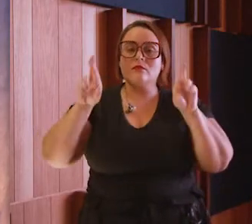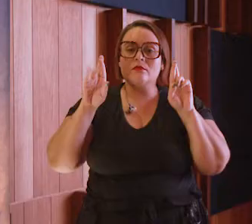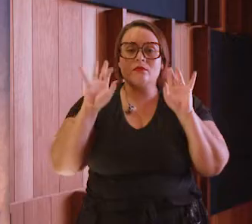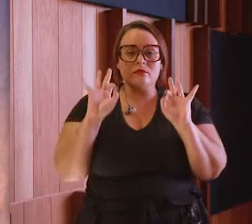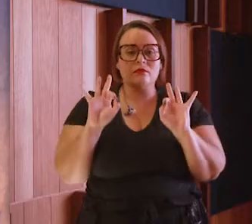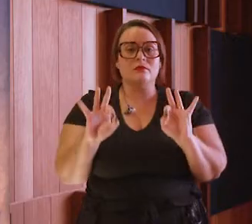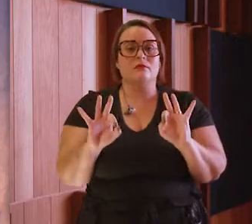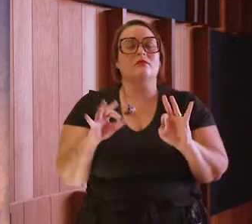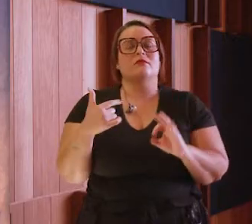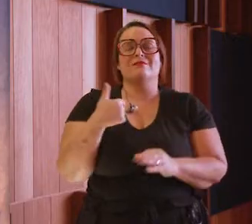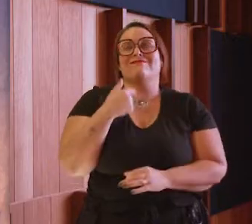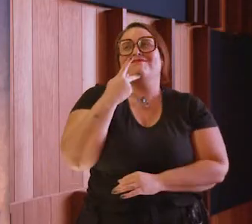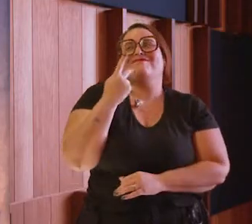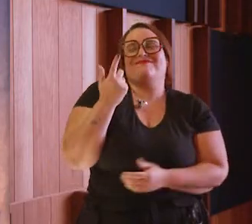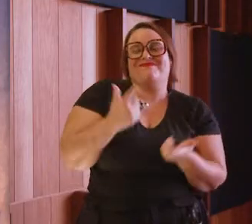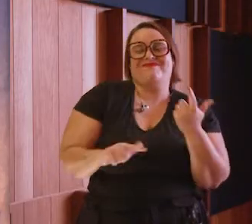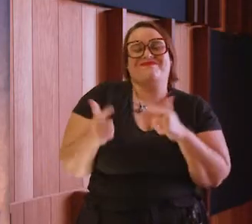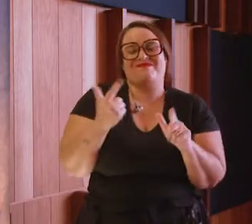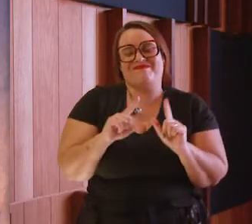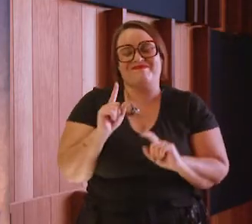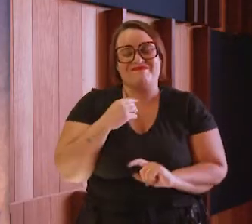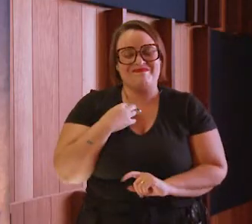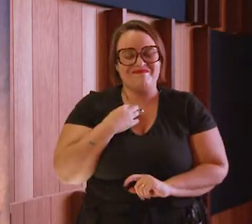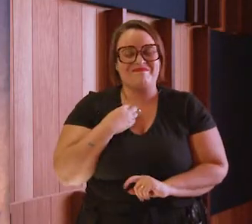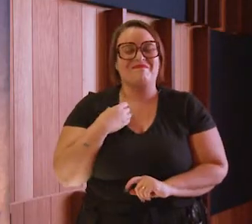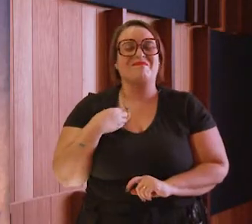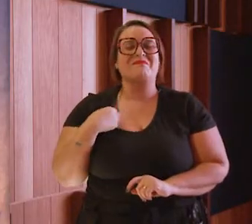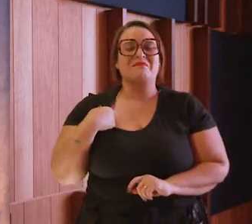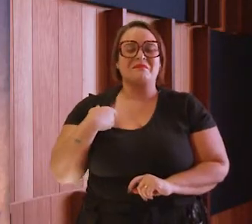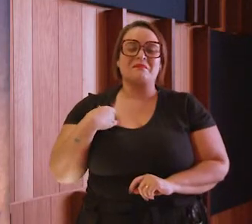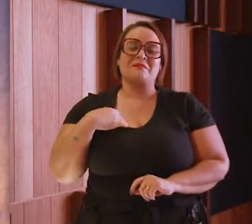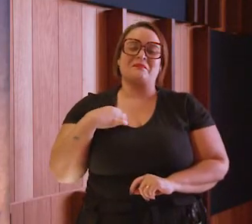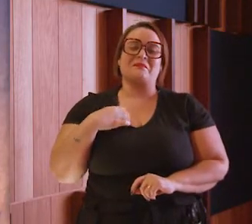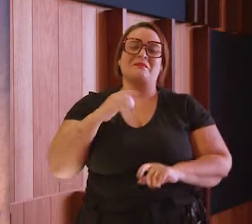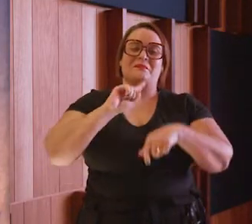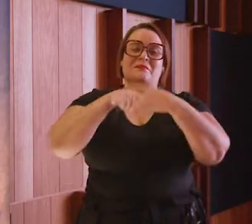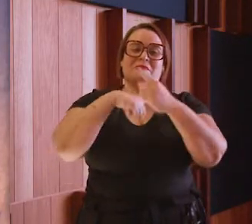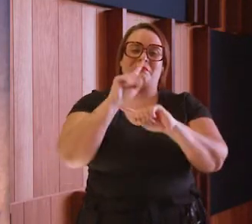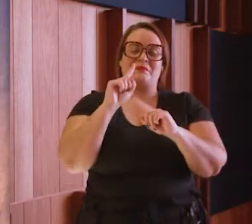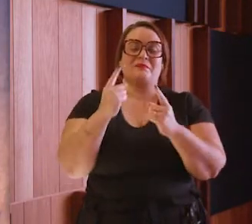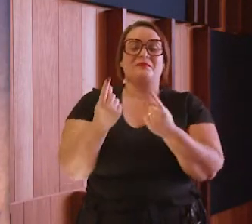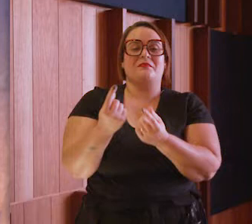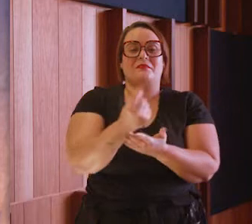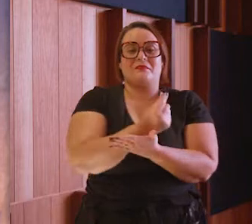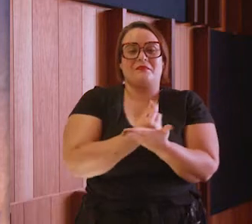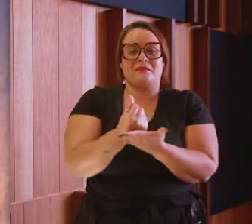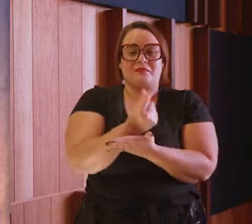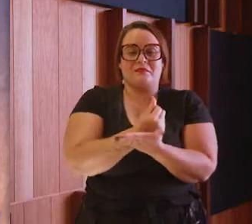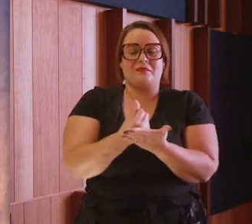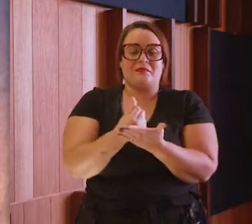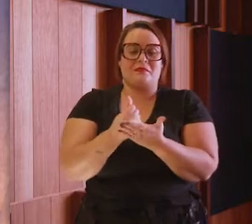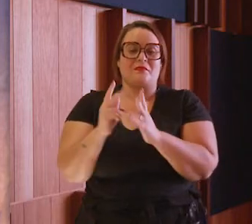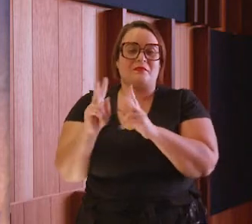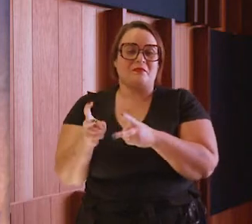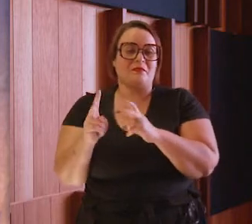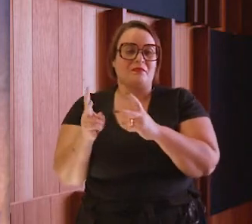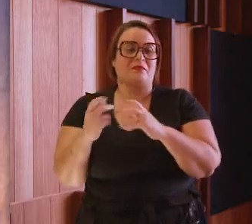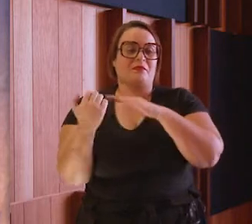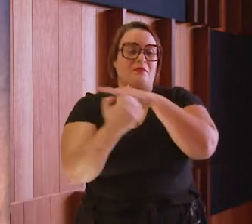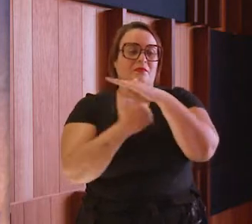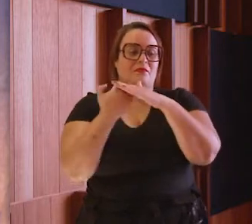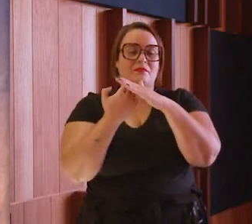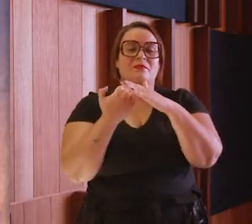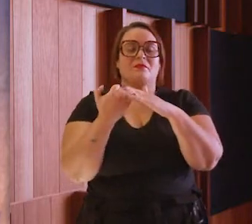vou ser repetitivo, da reforma tributária da renda corporativa das empresas, dos nossos